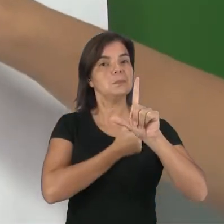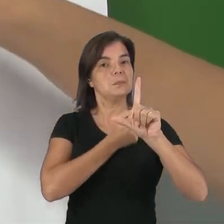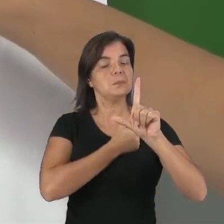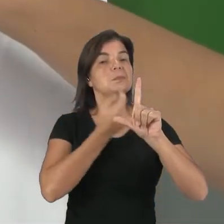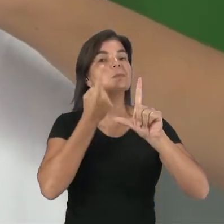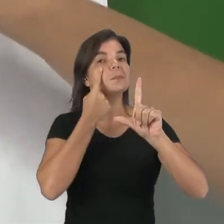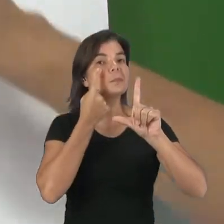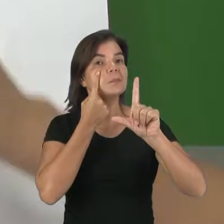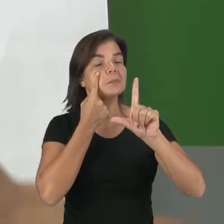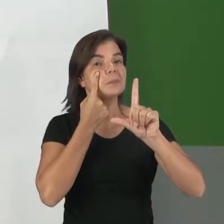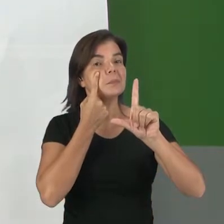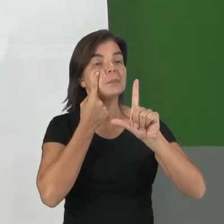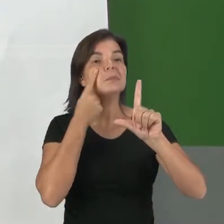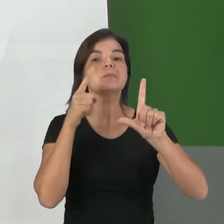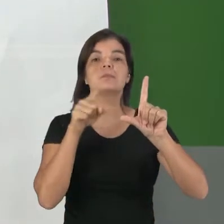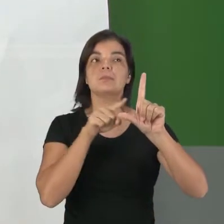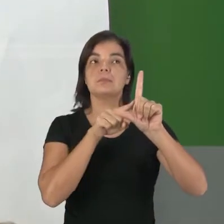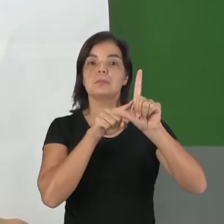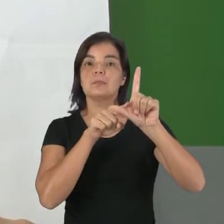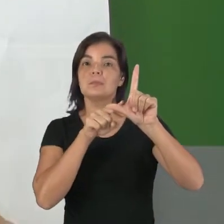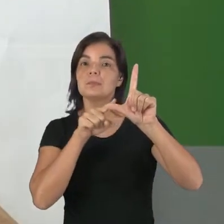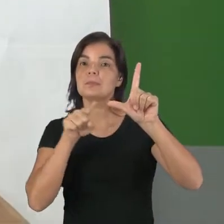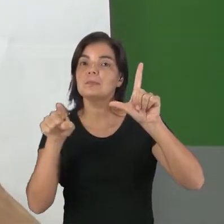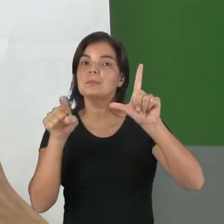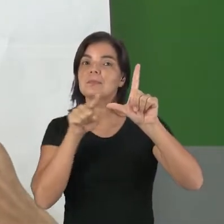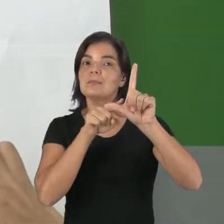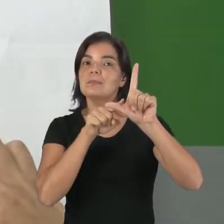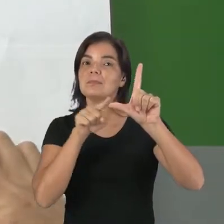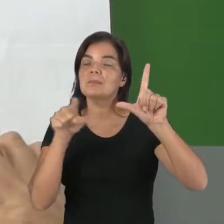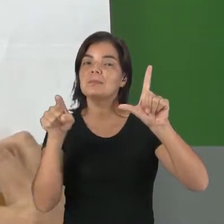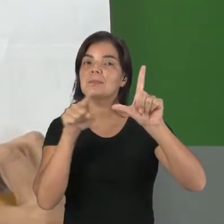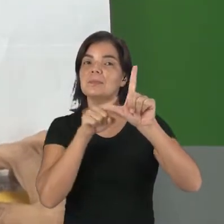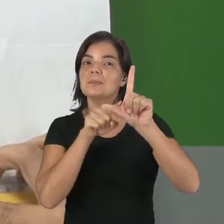Conseguem identificar? E temos aqui uma linha na